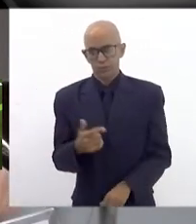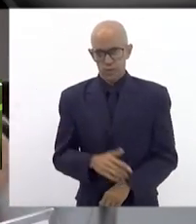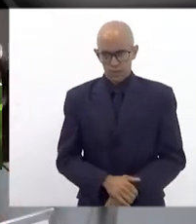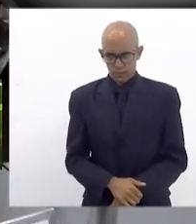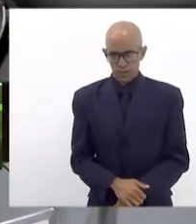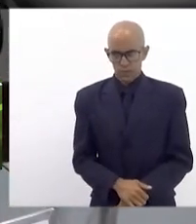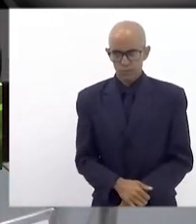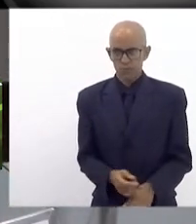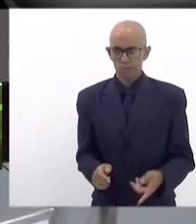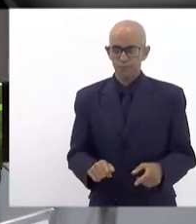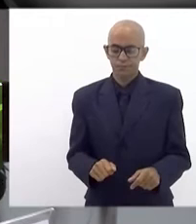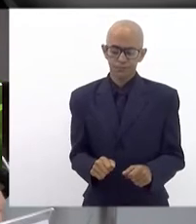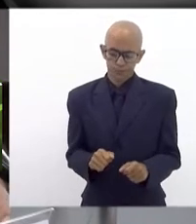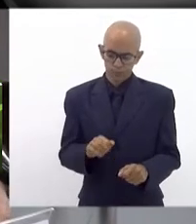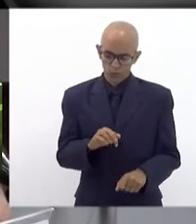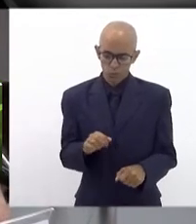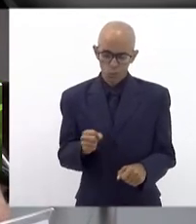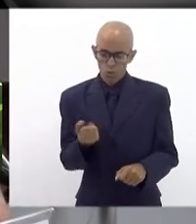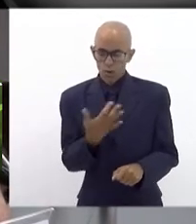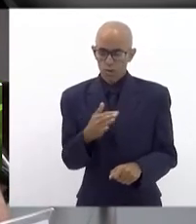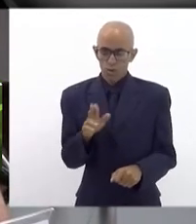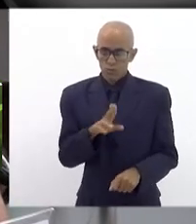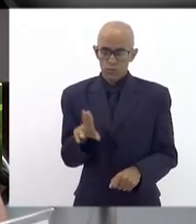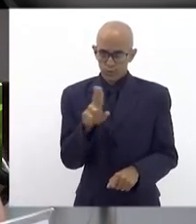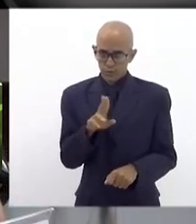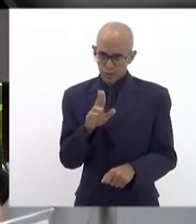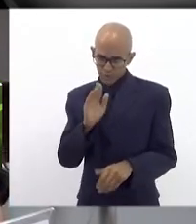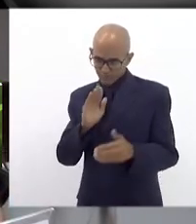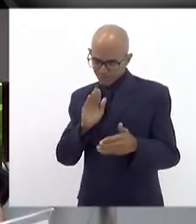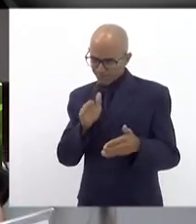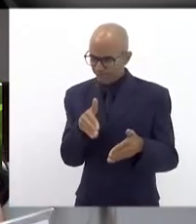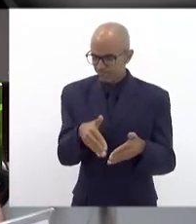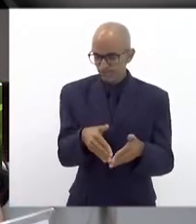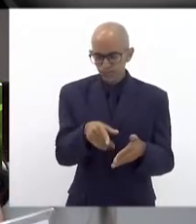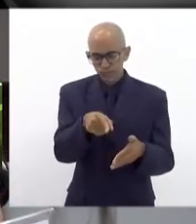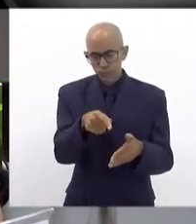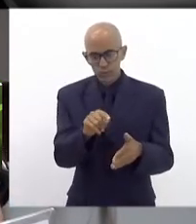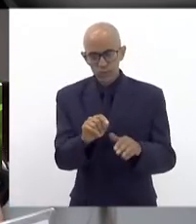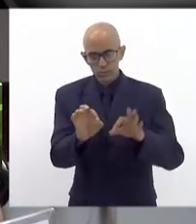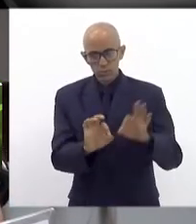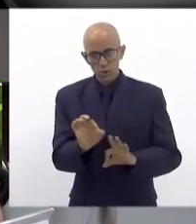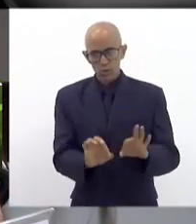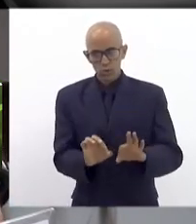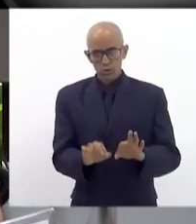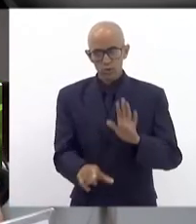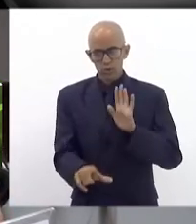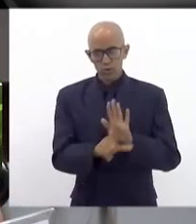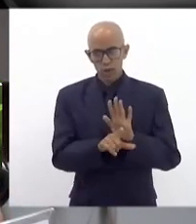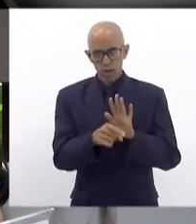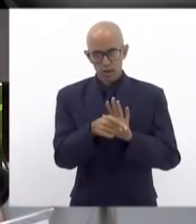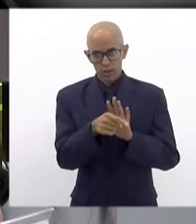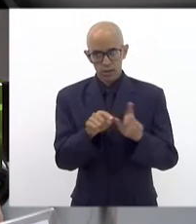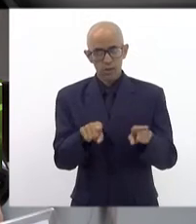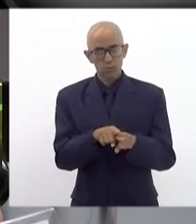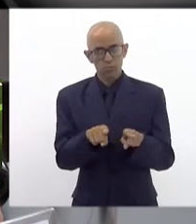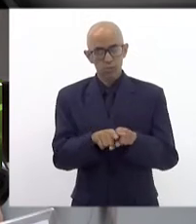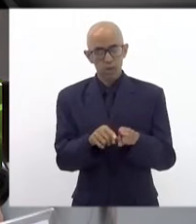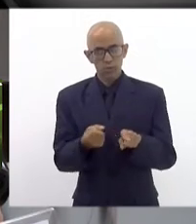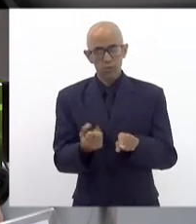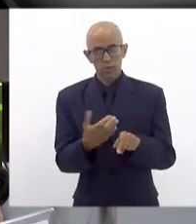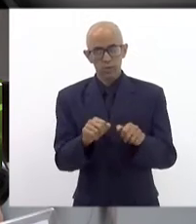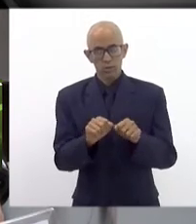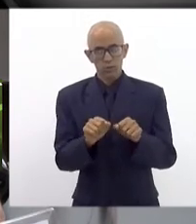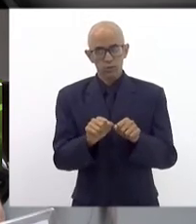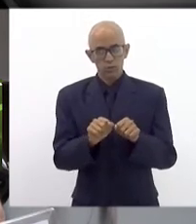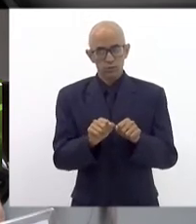se dedicou a esses projetos de lei de inovação, desde o bom momento em que a Academia Brasileira de Ciência lançou um livro fundamental chamado